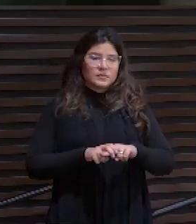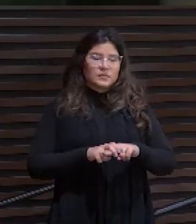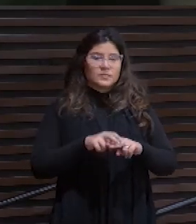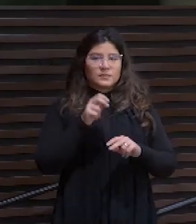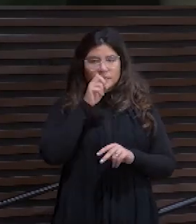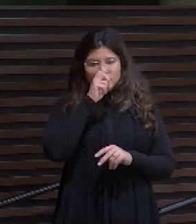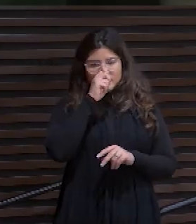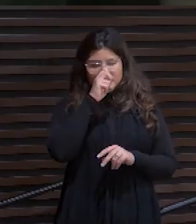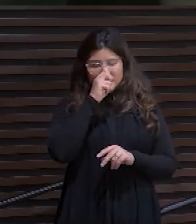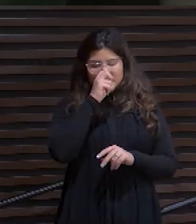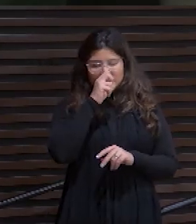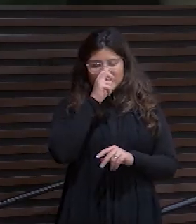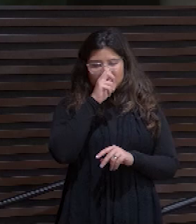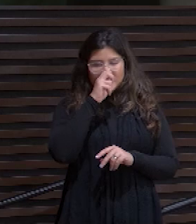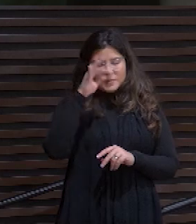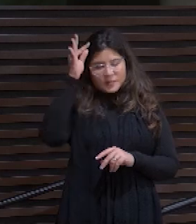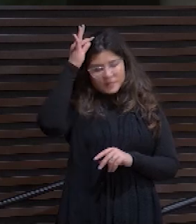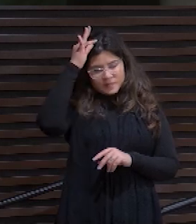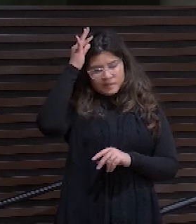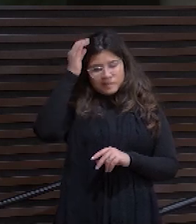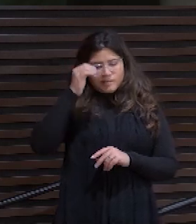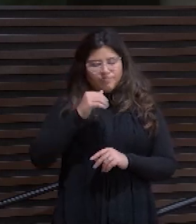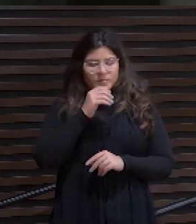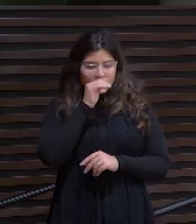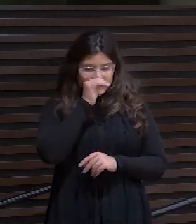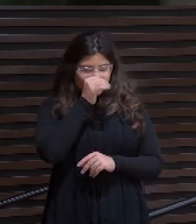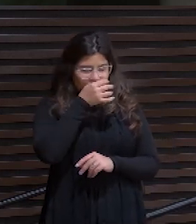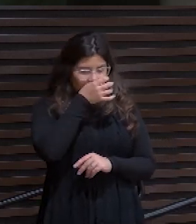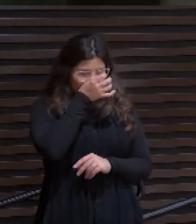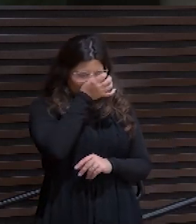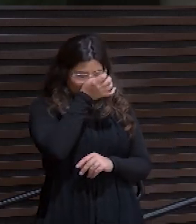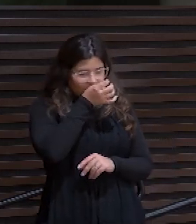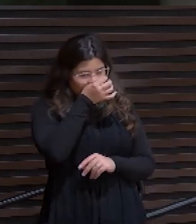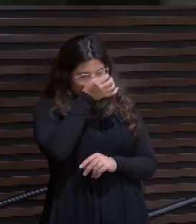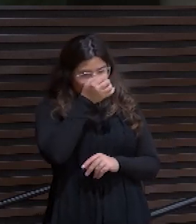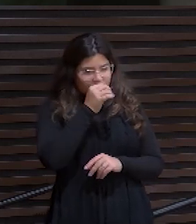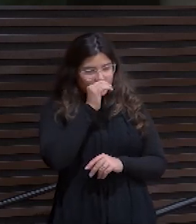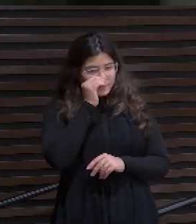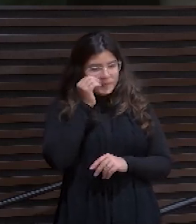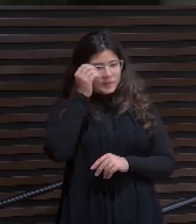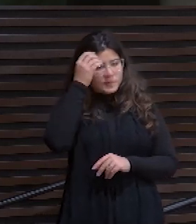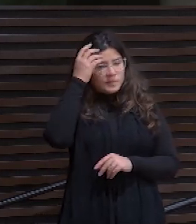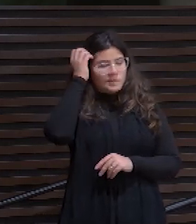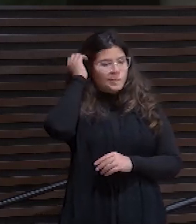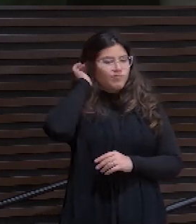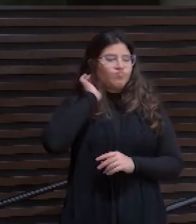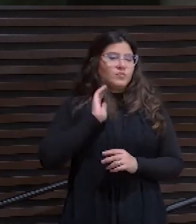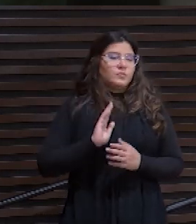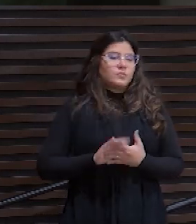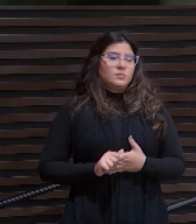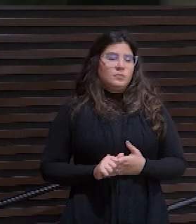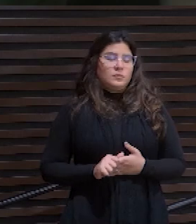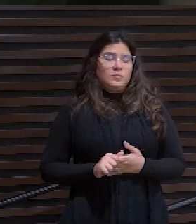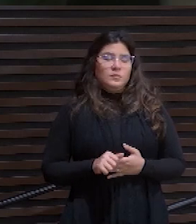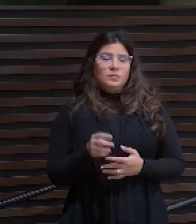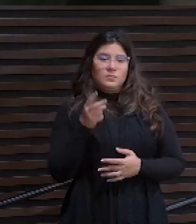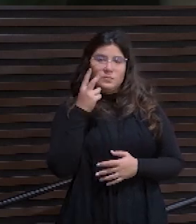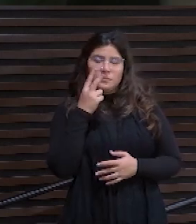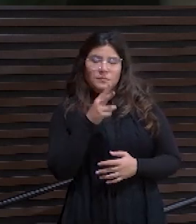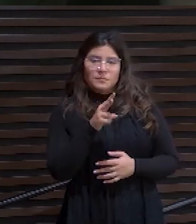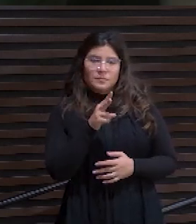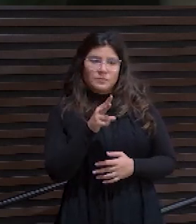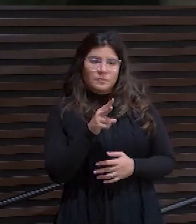Eu gostaria de citar um texto, não precisa abrir. Quando nós olhamos para as bodas do Cordeiro,